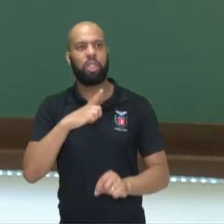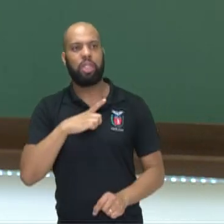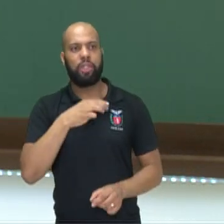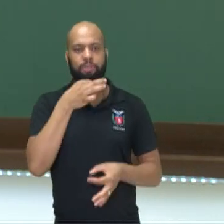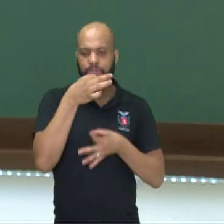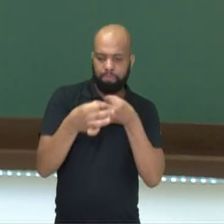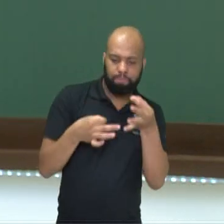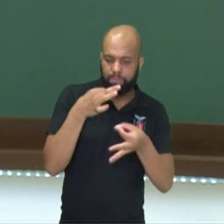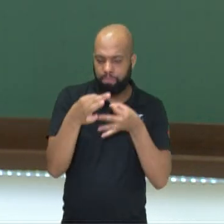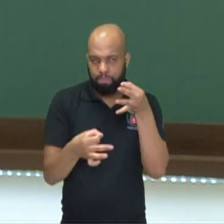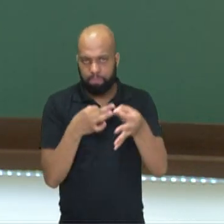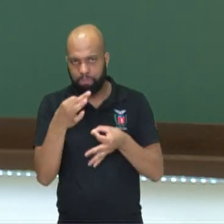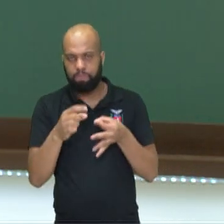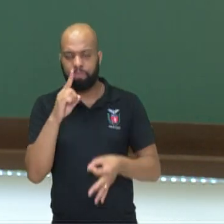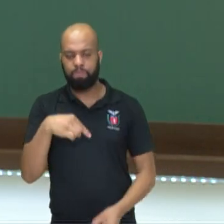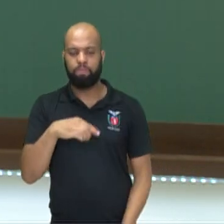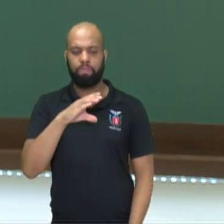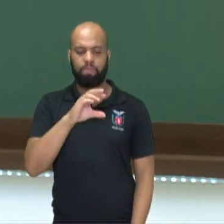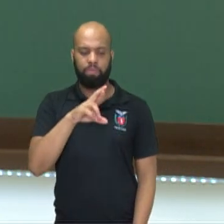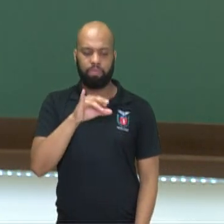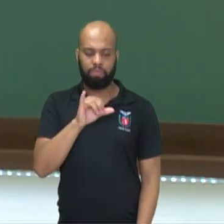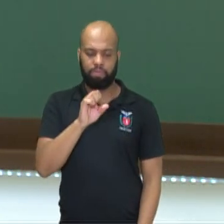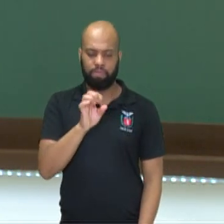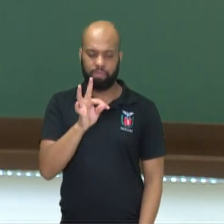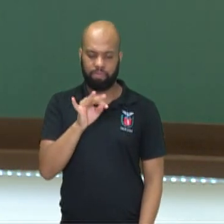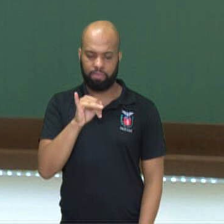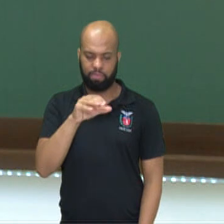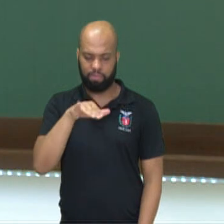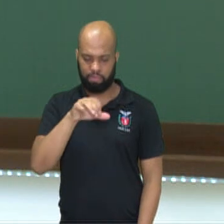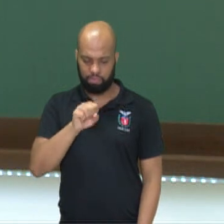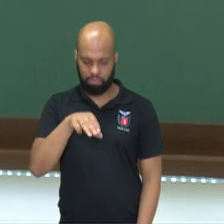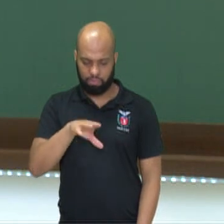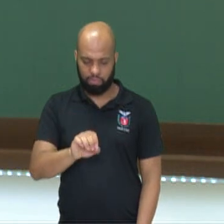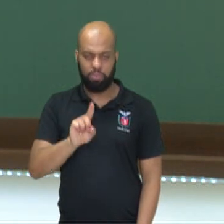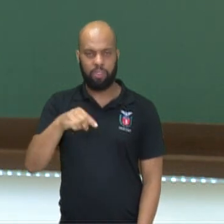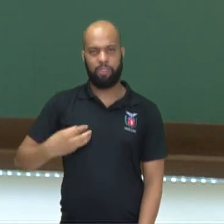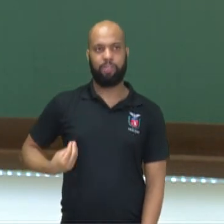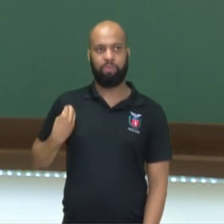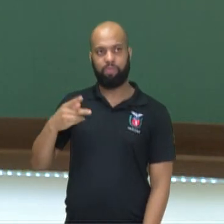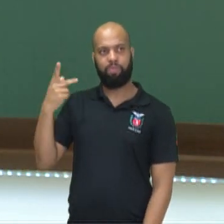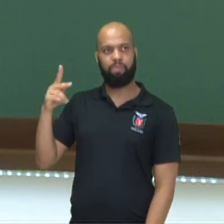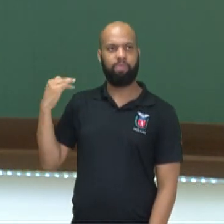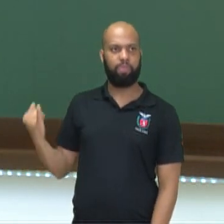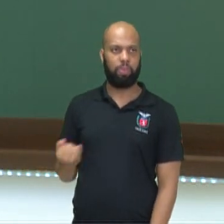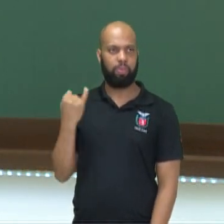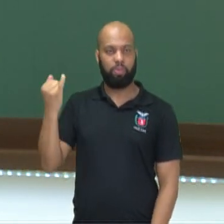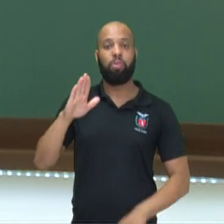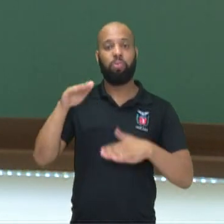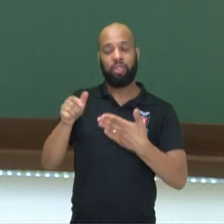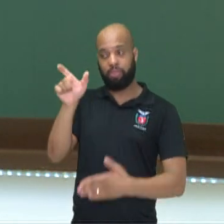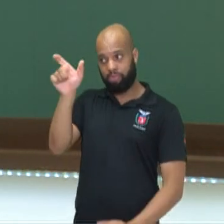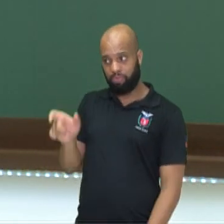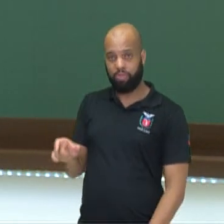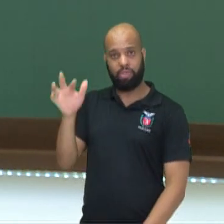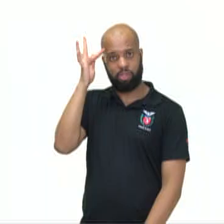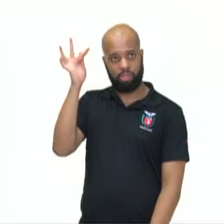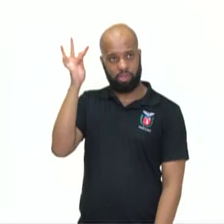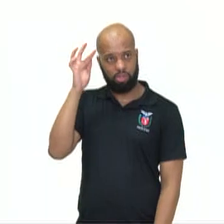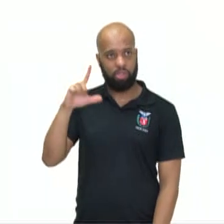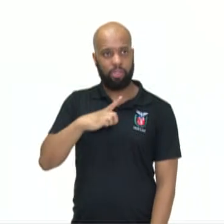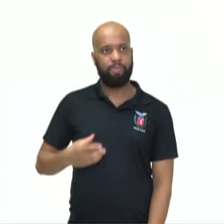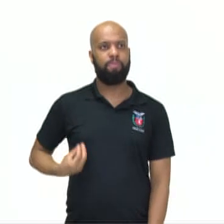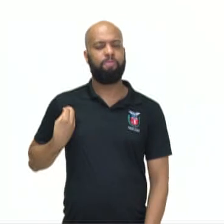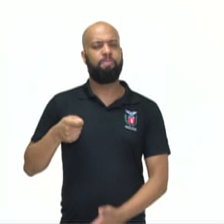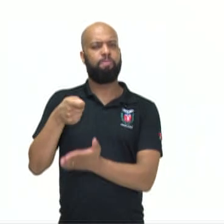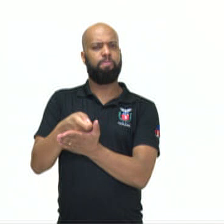criticismo. Só um panorama aí sobre a vida desse filósofo tão importante. Kant levava uma vida rígida